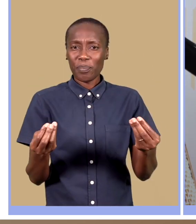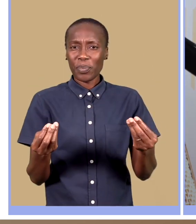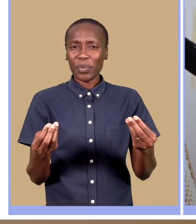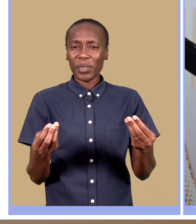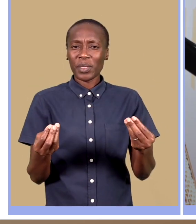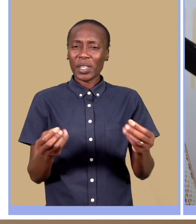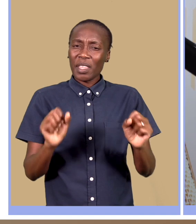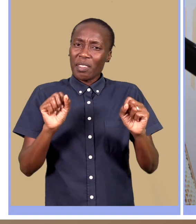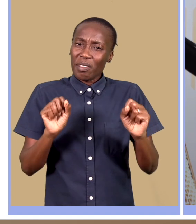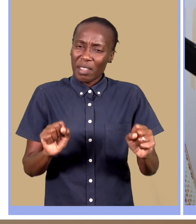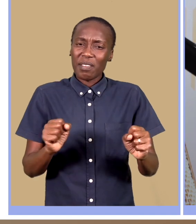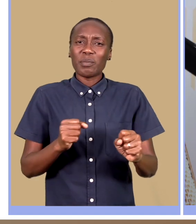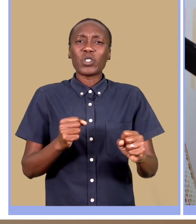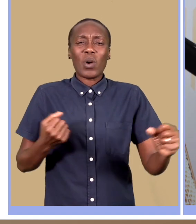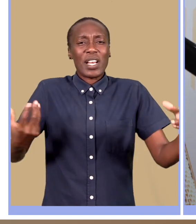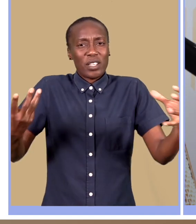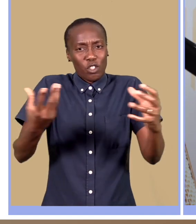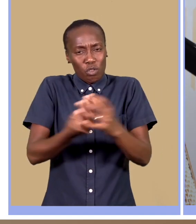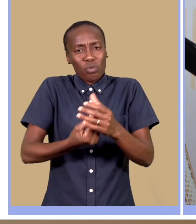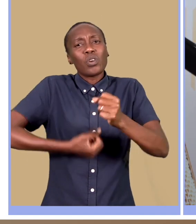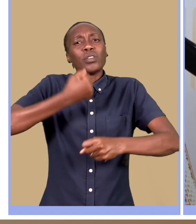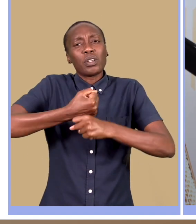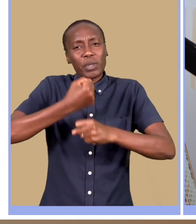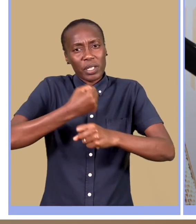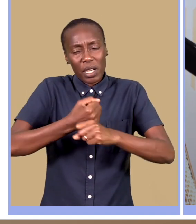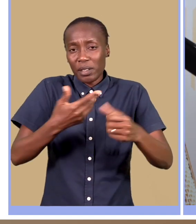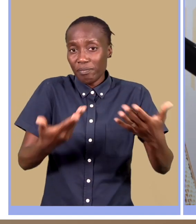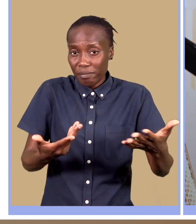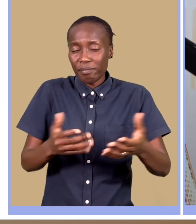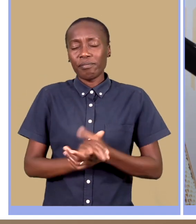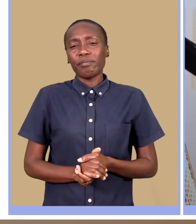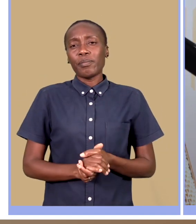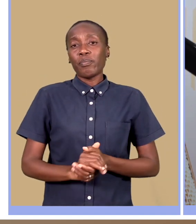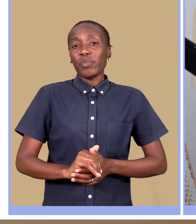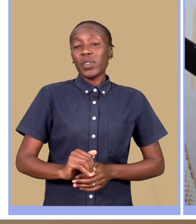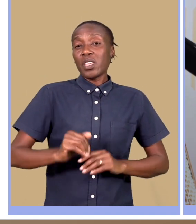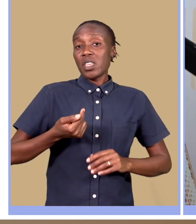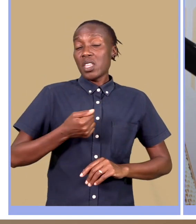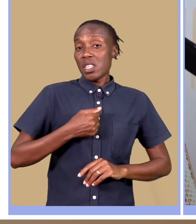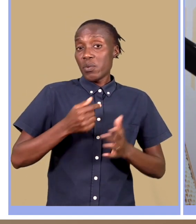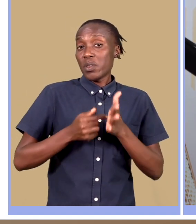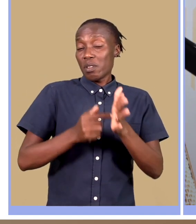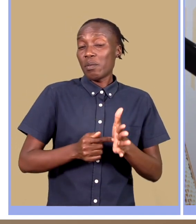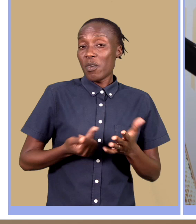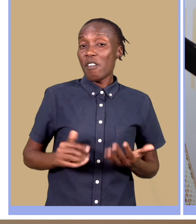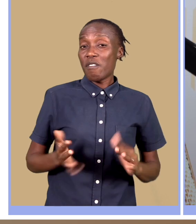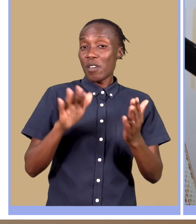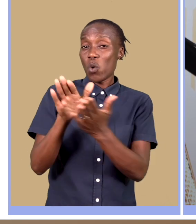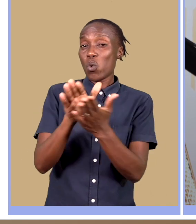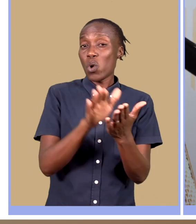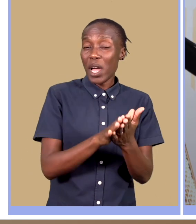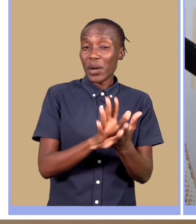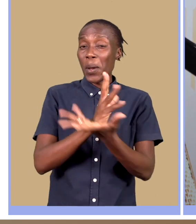para nós parece que é lógico, não é? Eu moro num lugar perigoso, de risco,